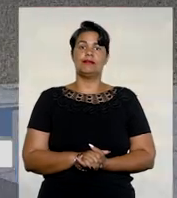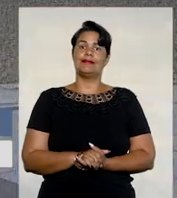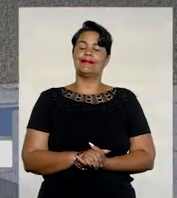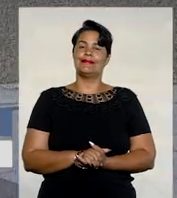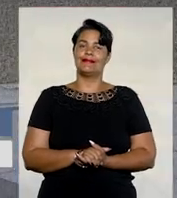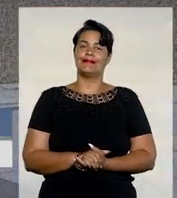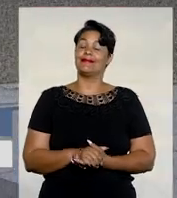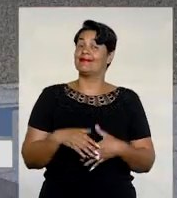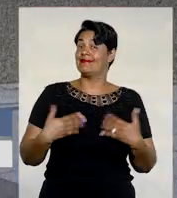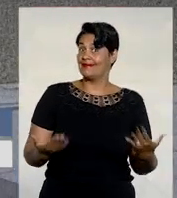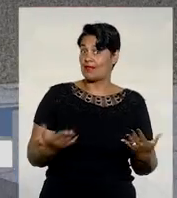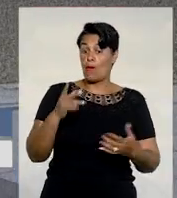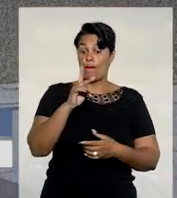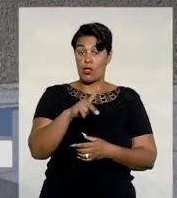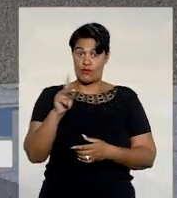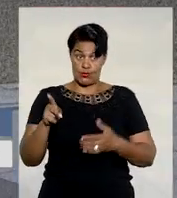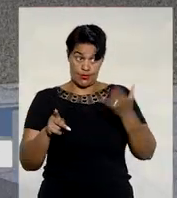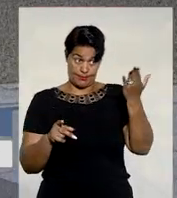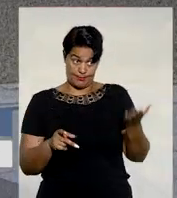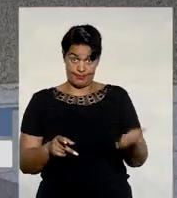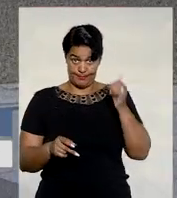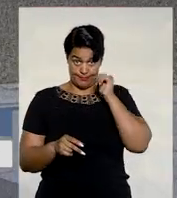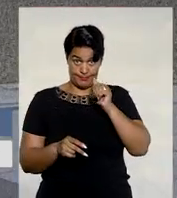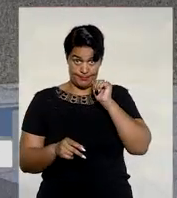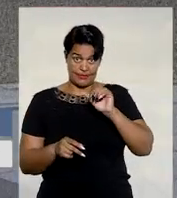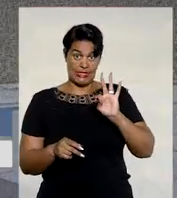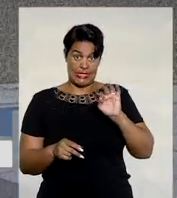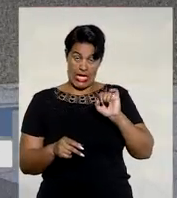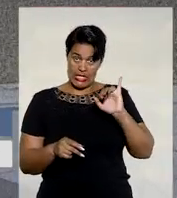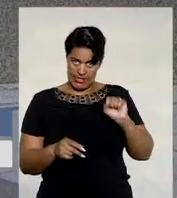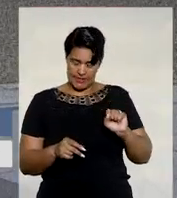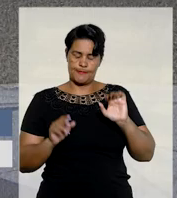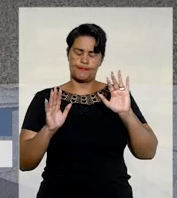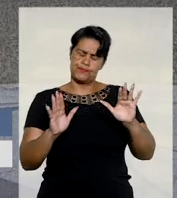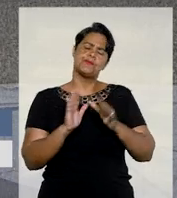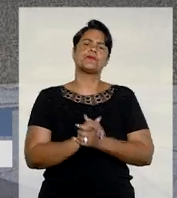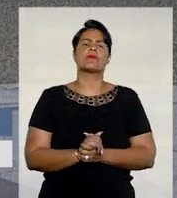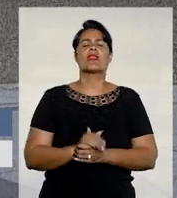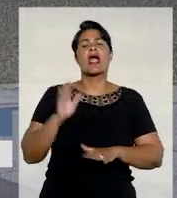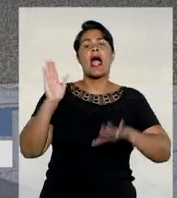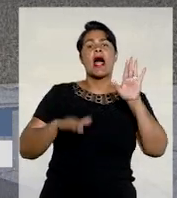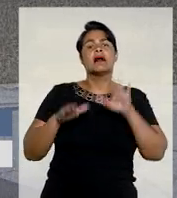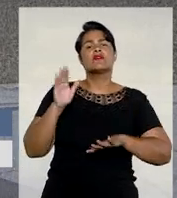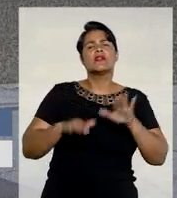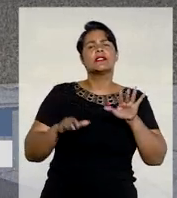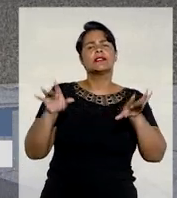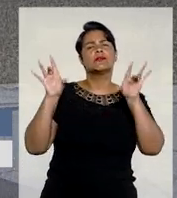Uhum. Professora Thais, na maioria das vezes, a questão trazida no recurso